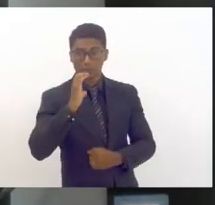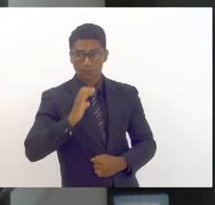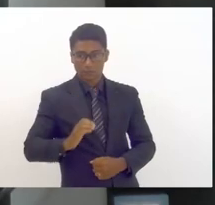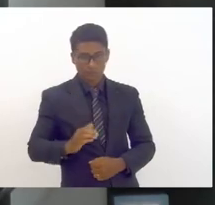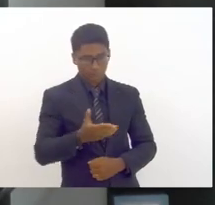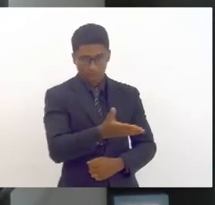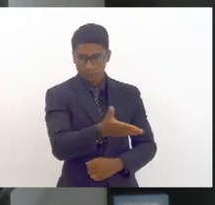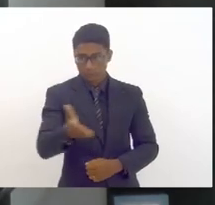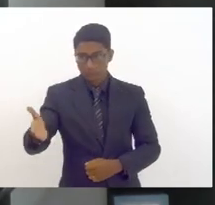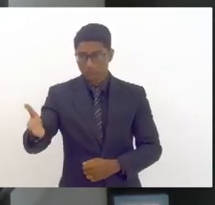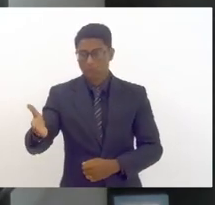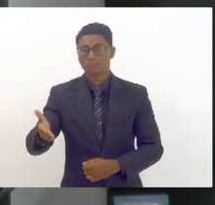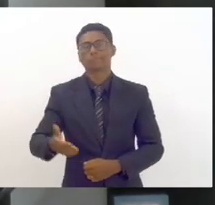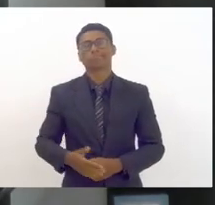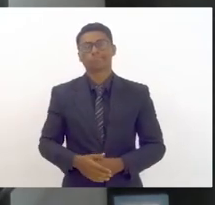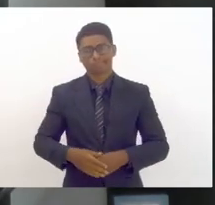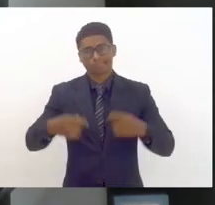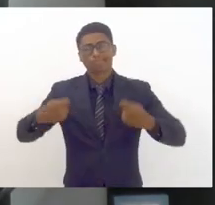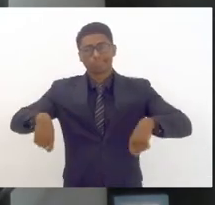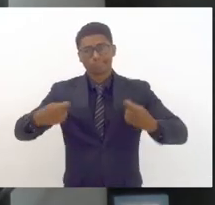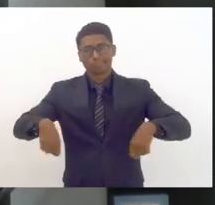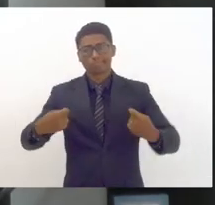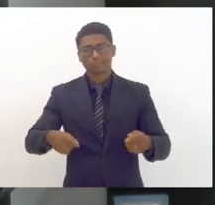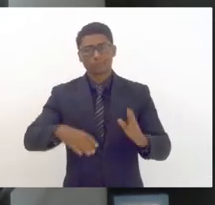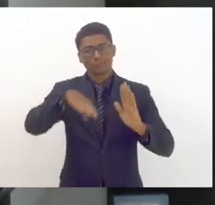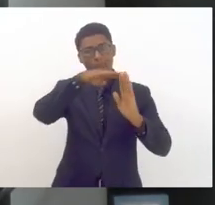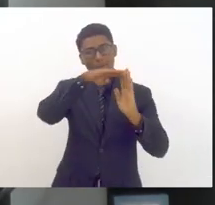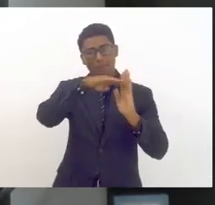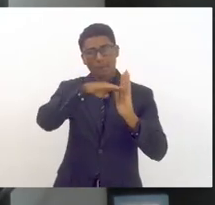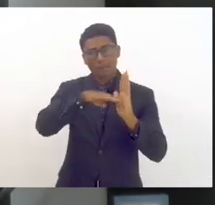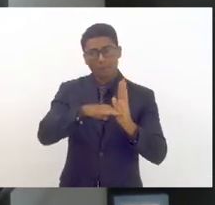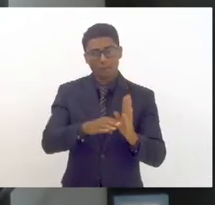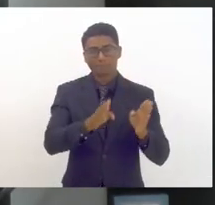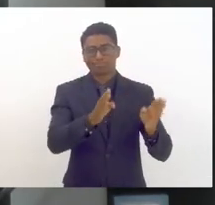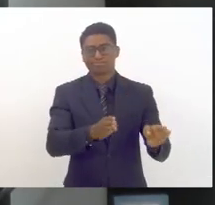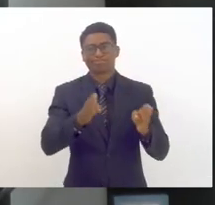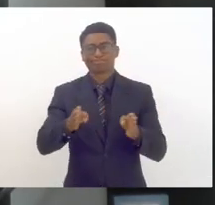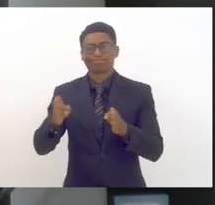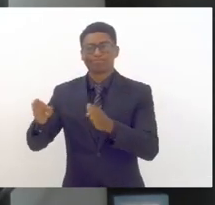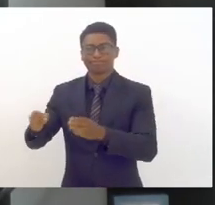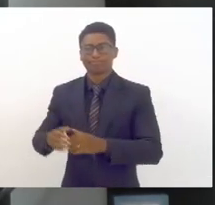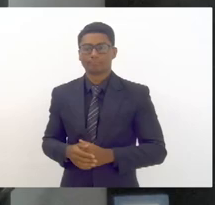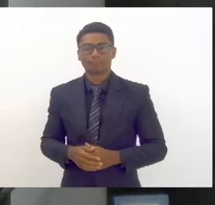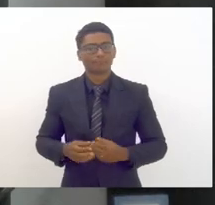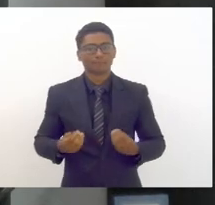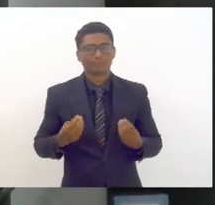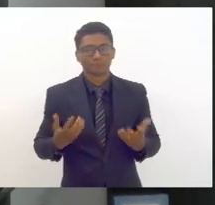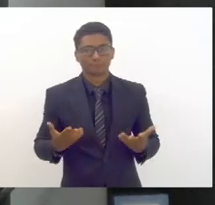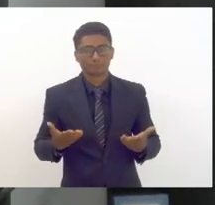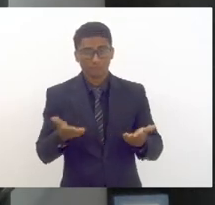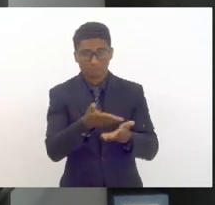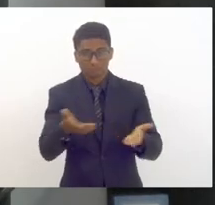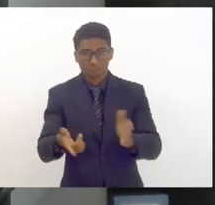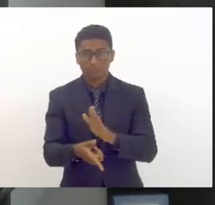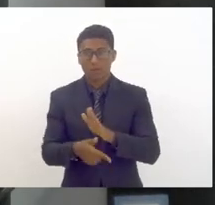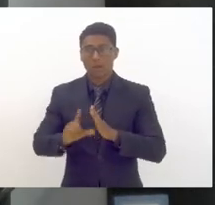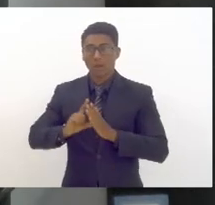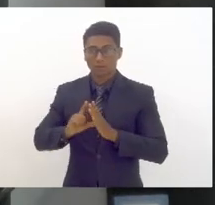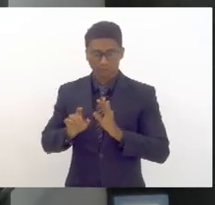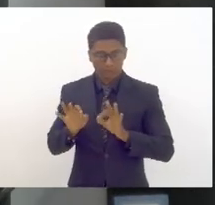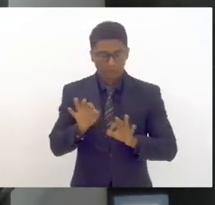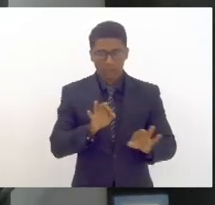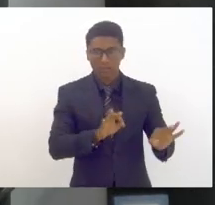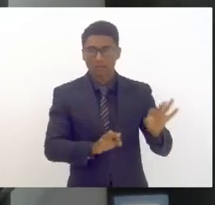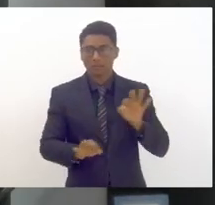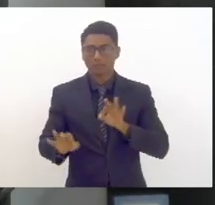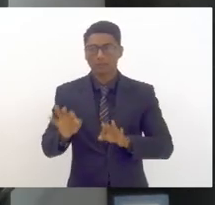elas terem esse cronograma, né, exequível, para que eles também possam se preparar no desenho